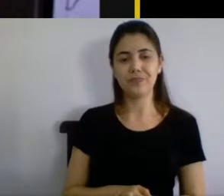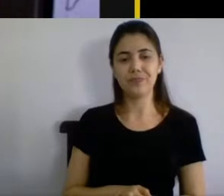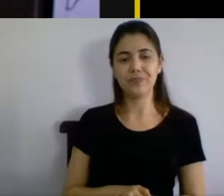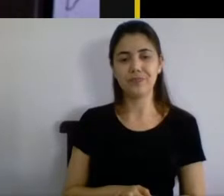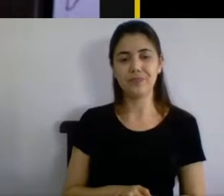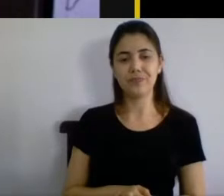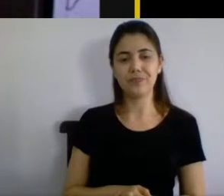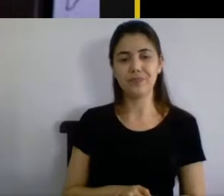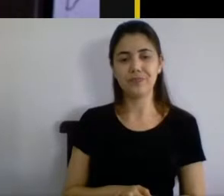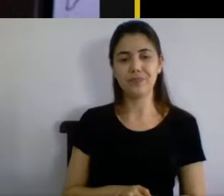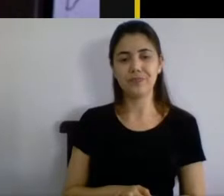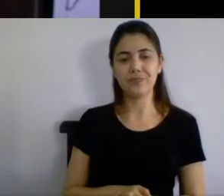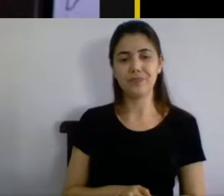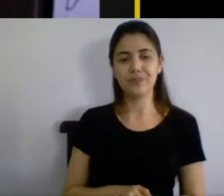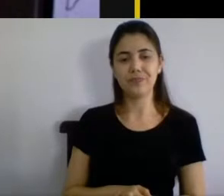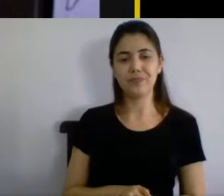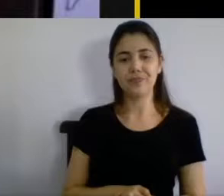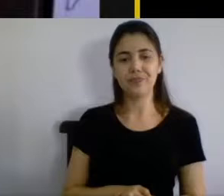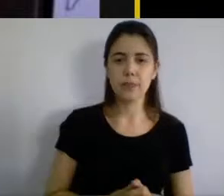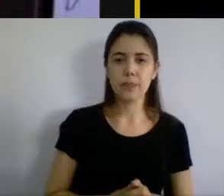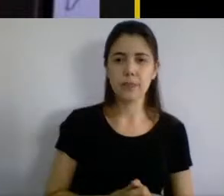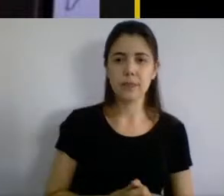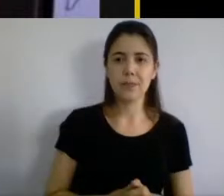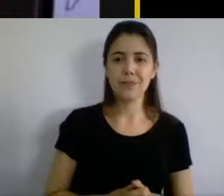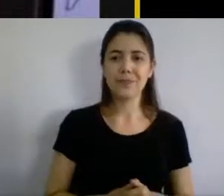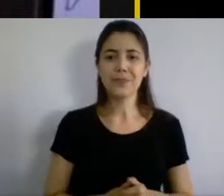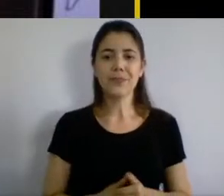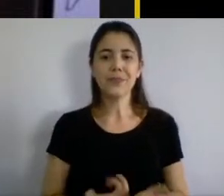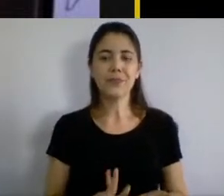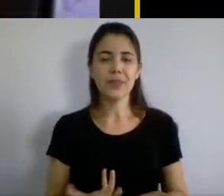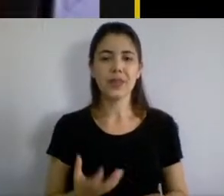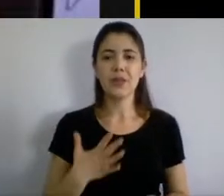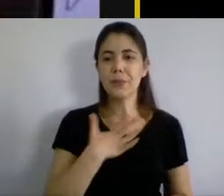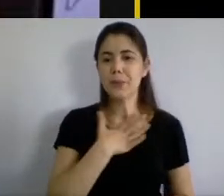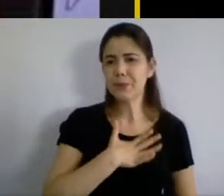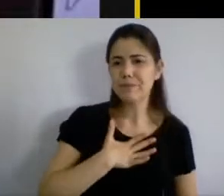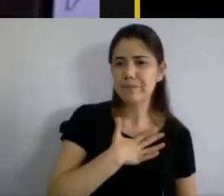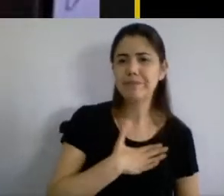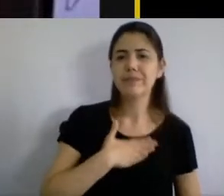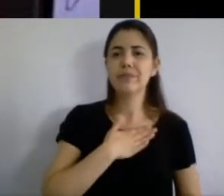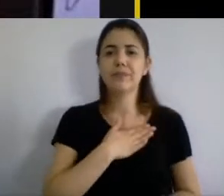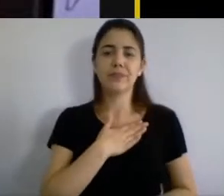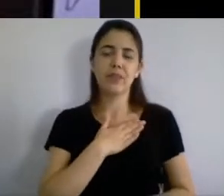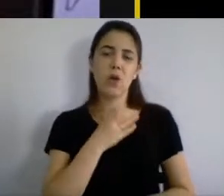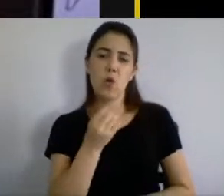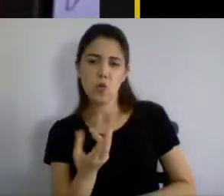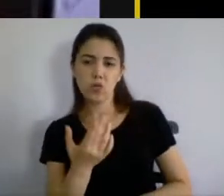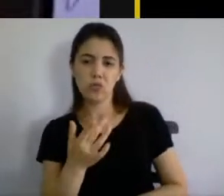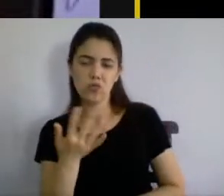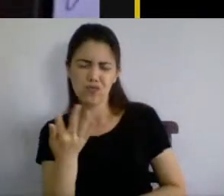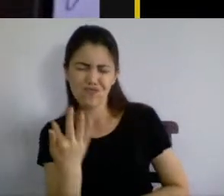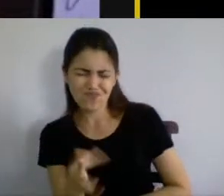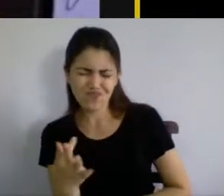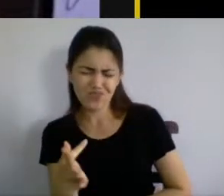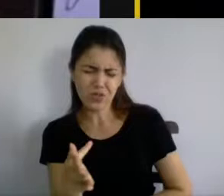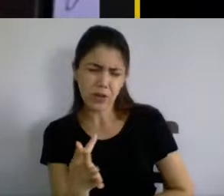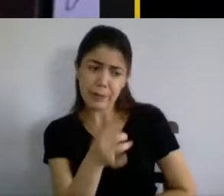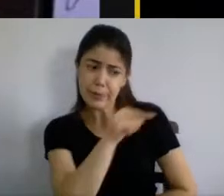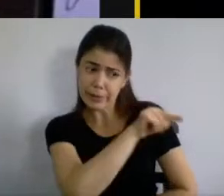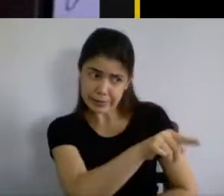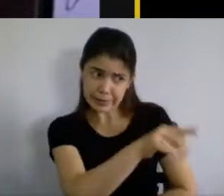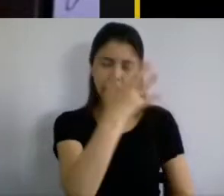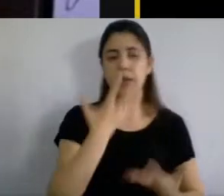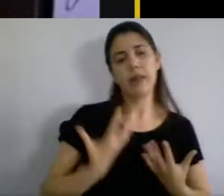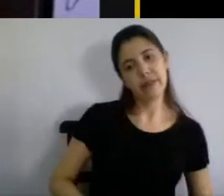ou vingança, ou prazer, ou dor, que convence sempre o nosso ouvinte da validade do que